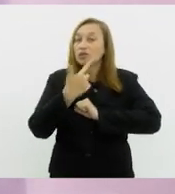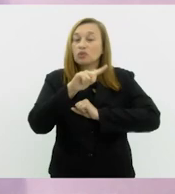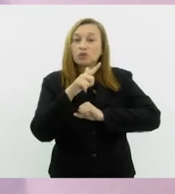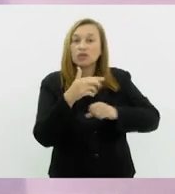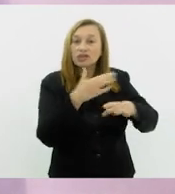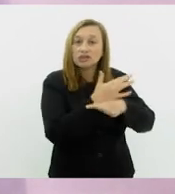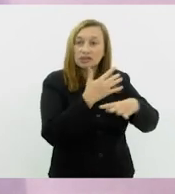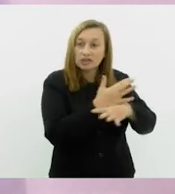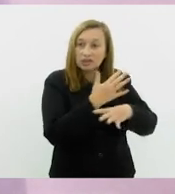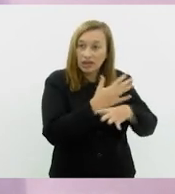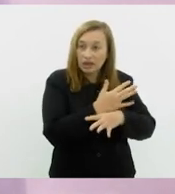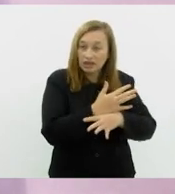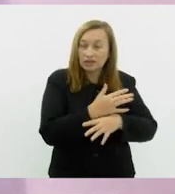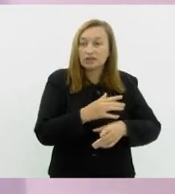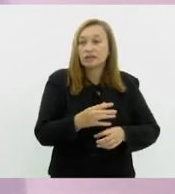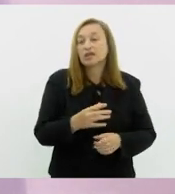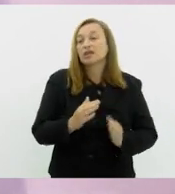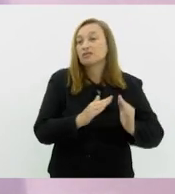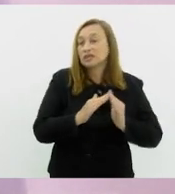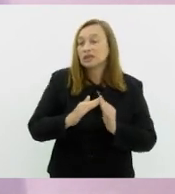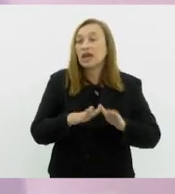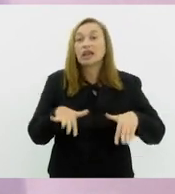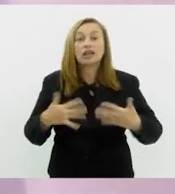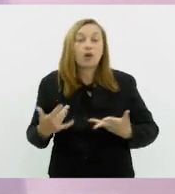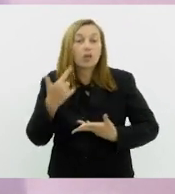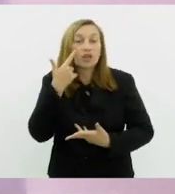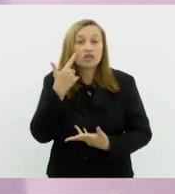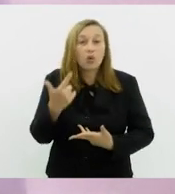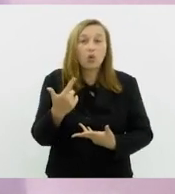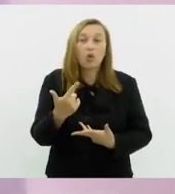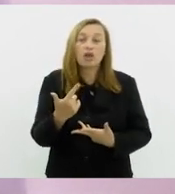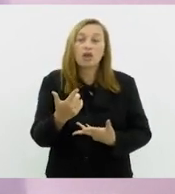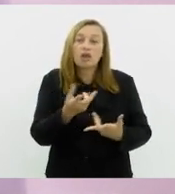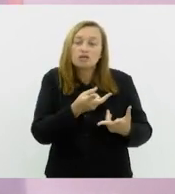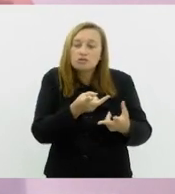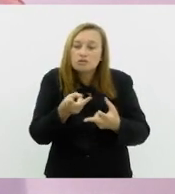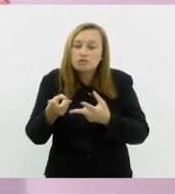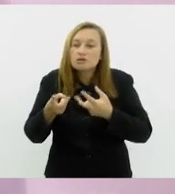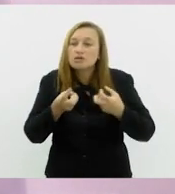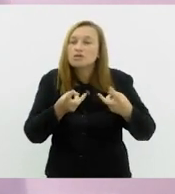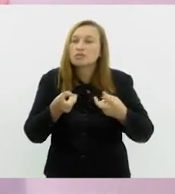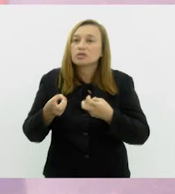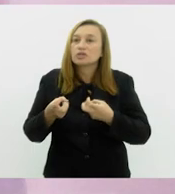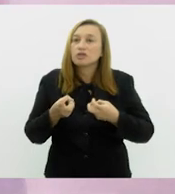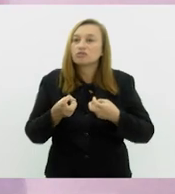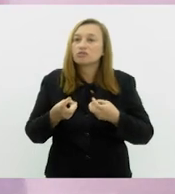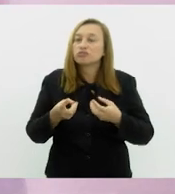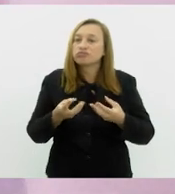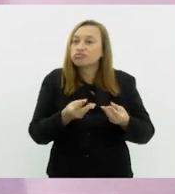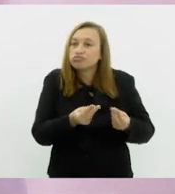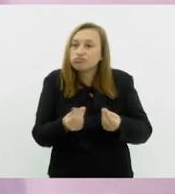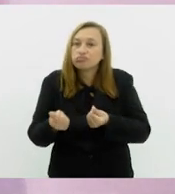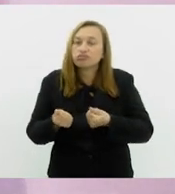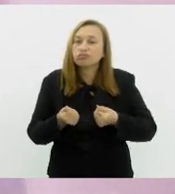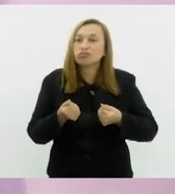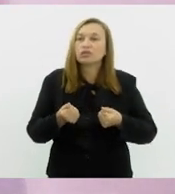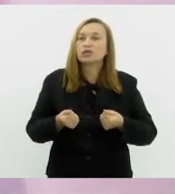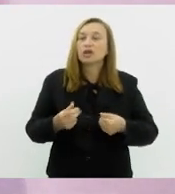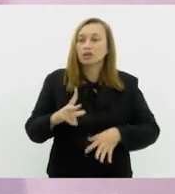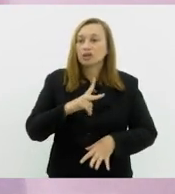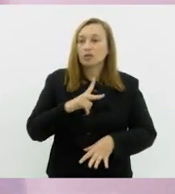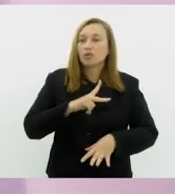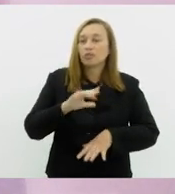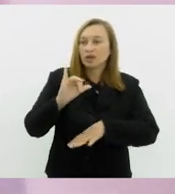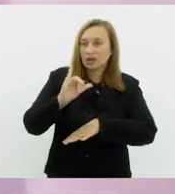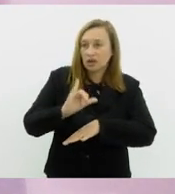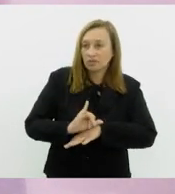região metropolitana. Então, também esse olhar mais avançado para além da própria capital é